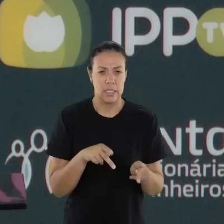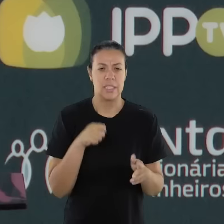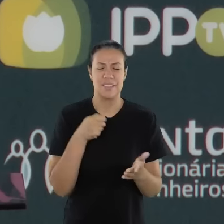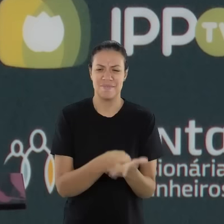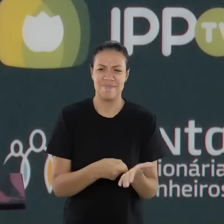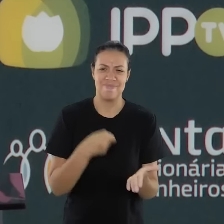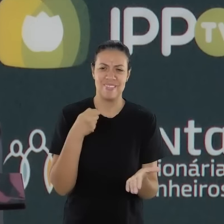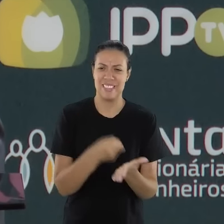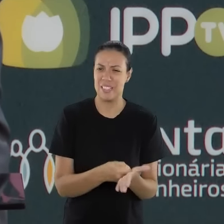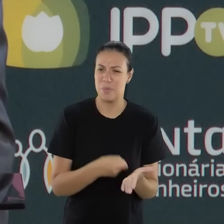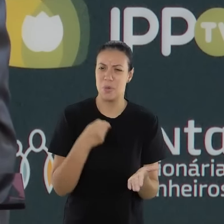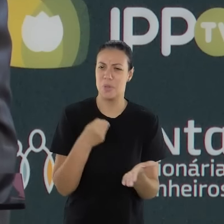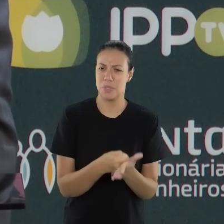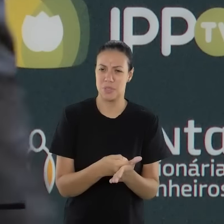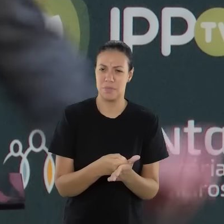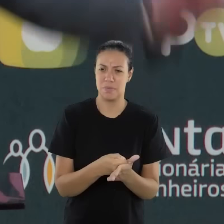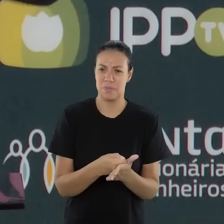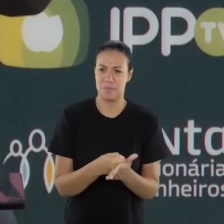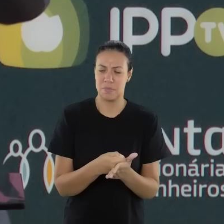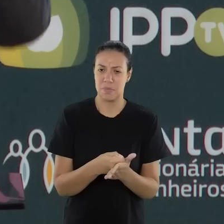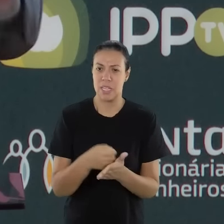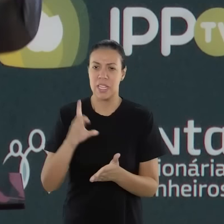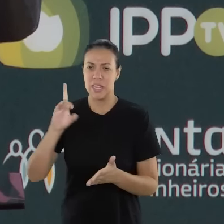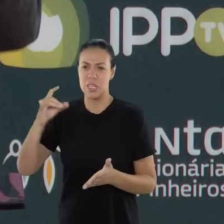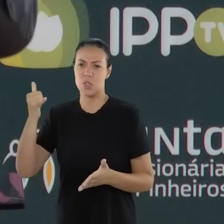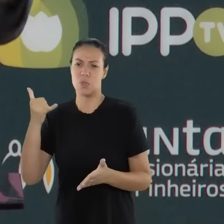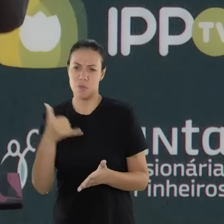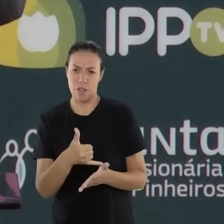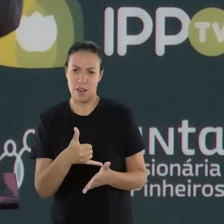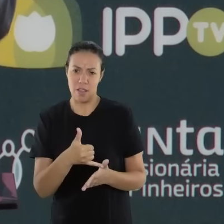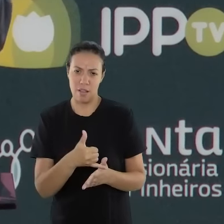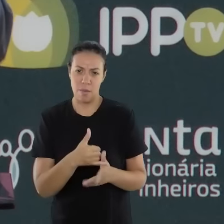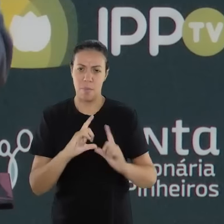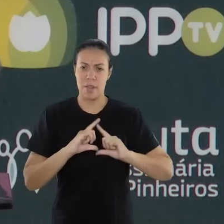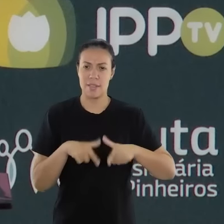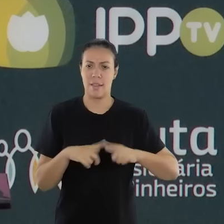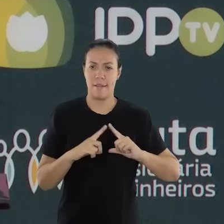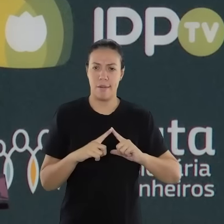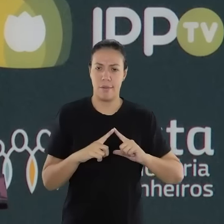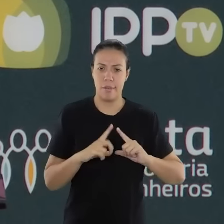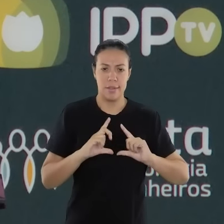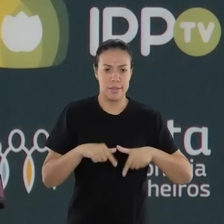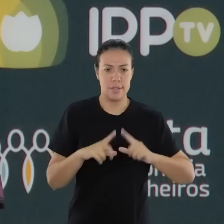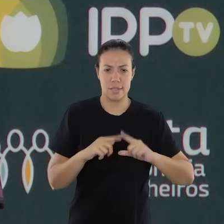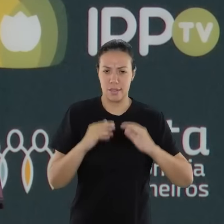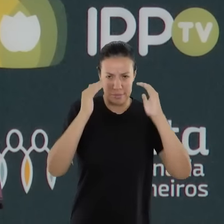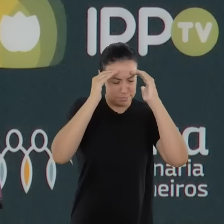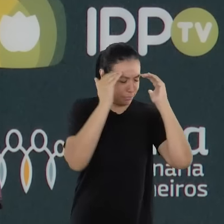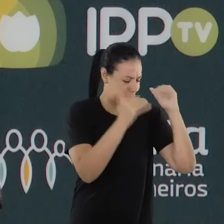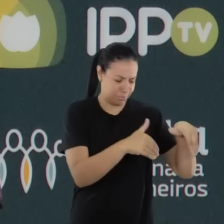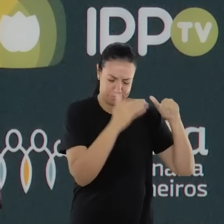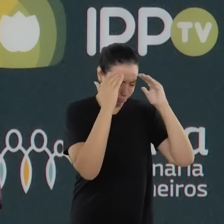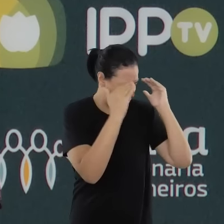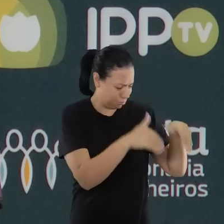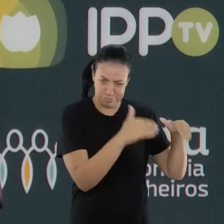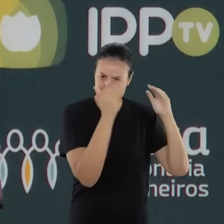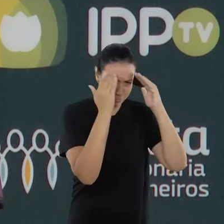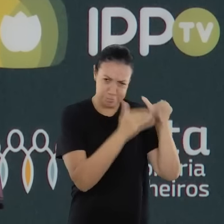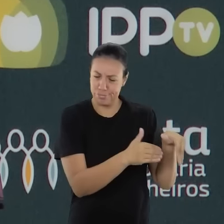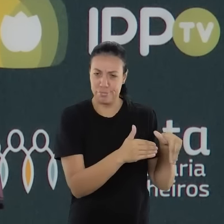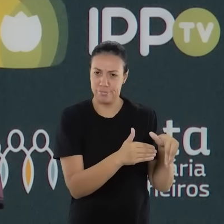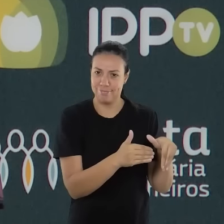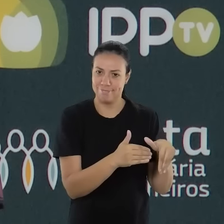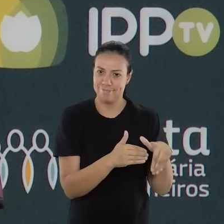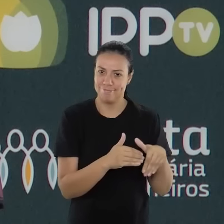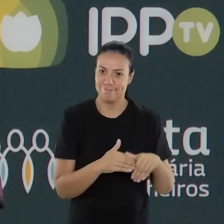me atendeu. Assim deixei-o andar na teimosia do seu coração." Siga os seus